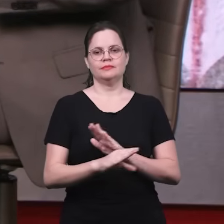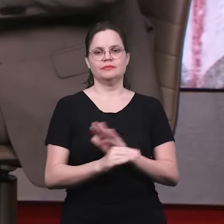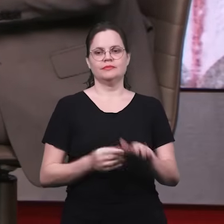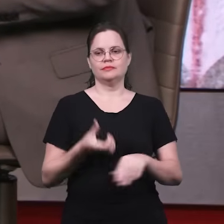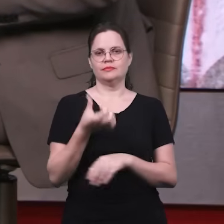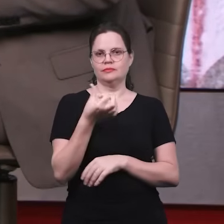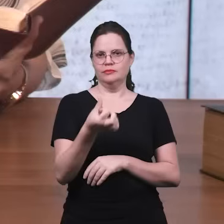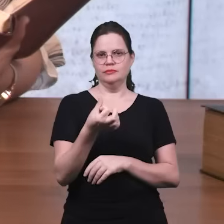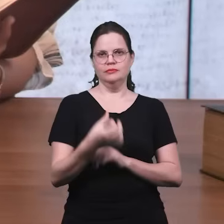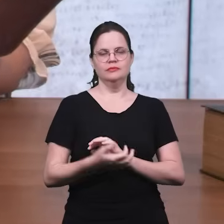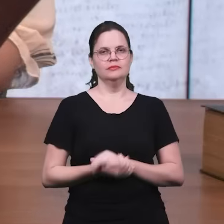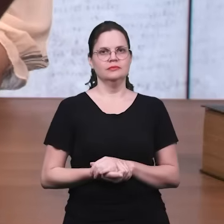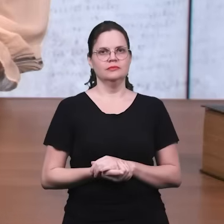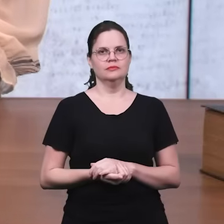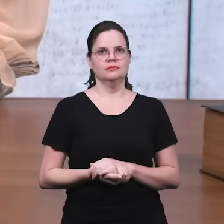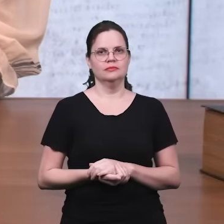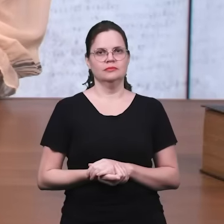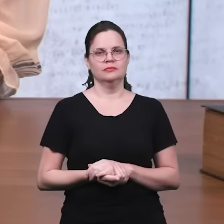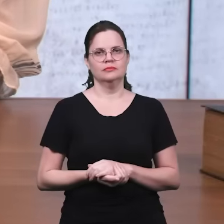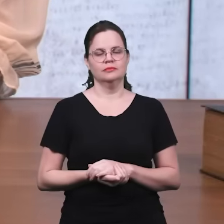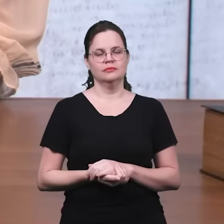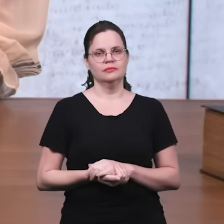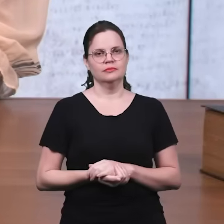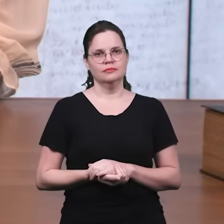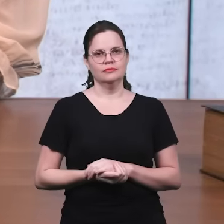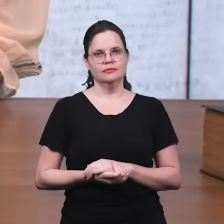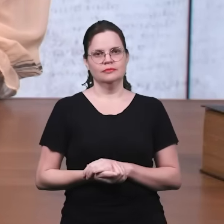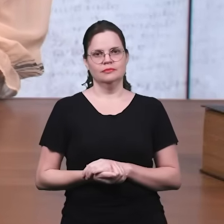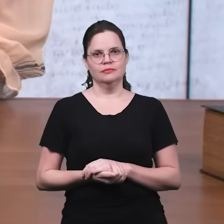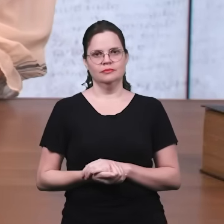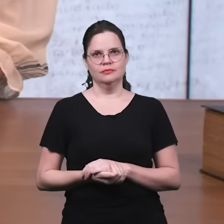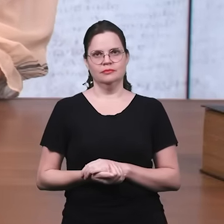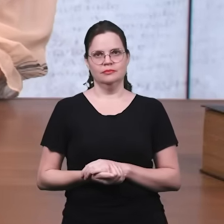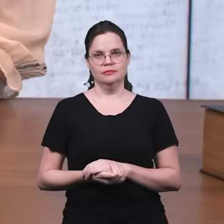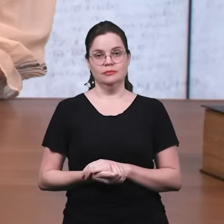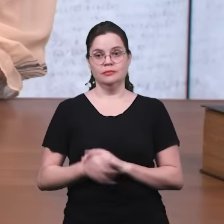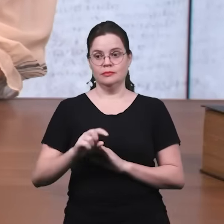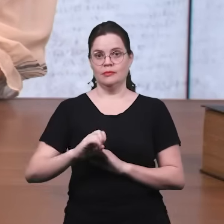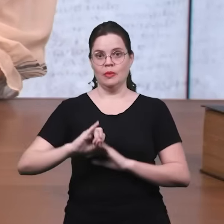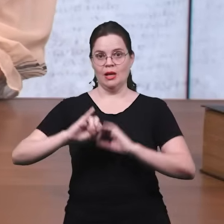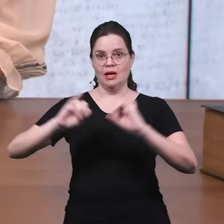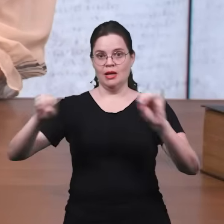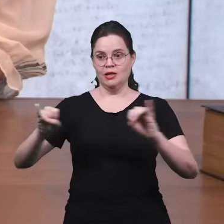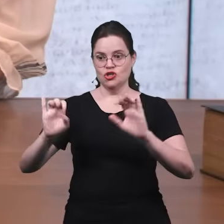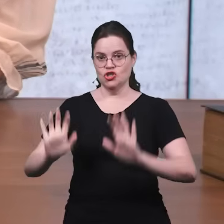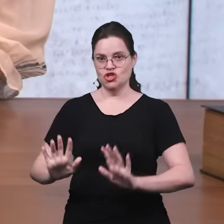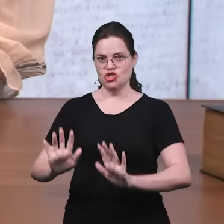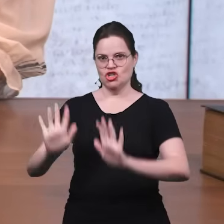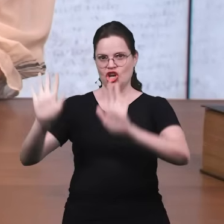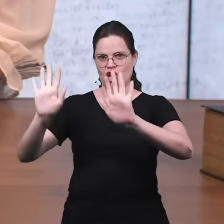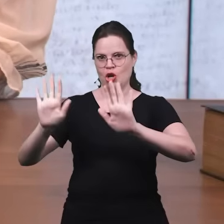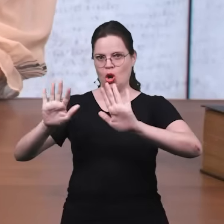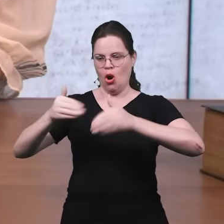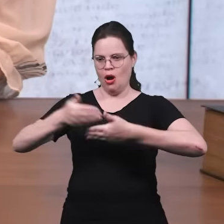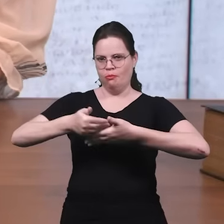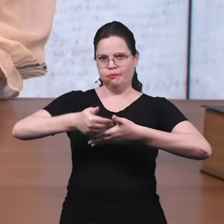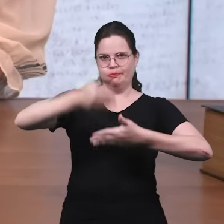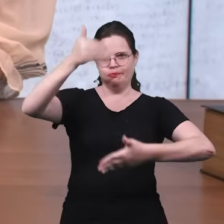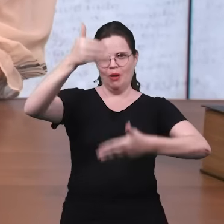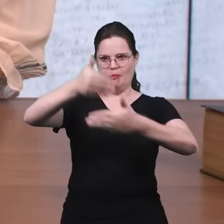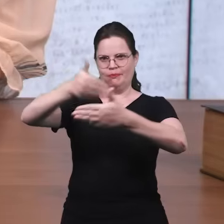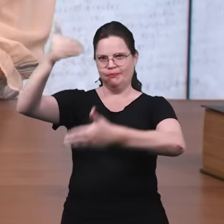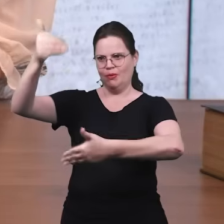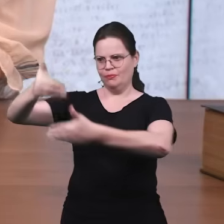de Josué. Ora, Jericó cerrou-se e estava cerrada por causa dos filhos